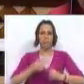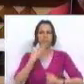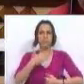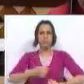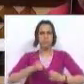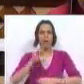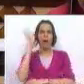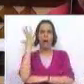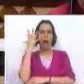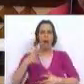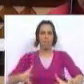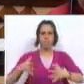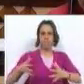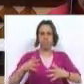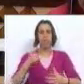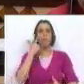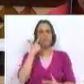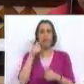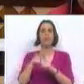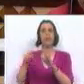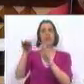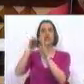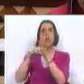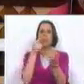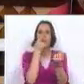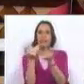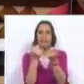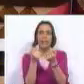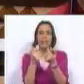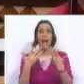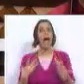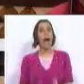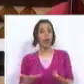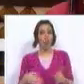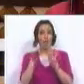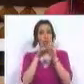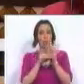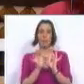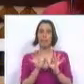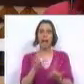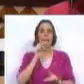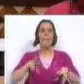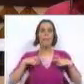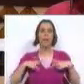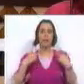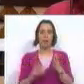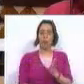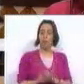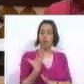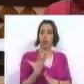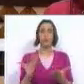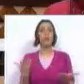e a árvores notáveis um estatuto semelhante ao que vigora atualmente para o património construído,